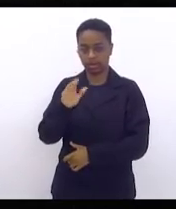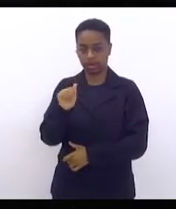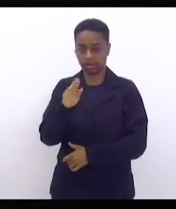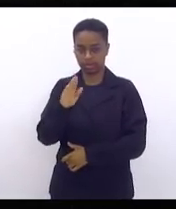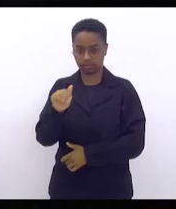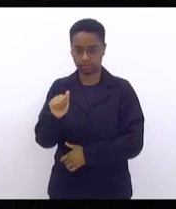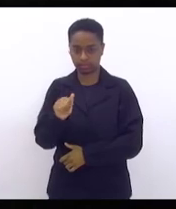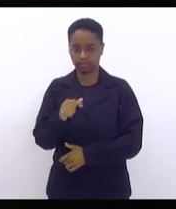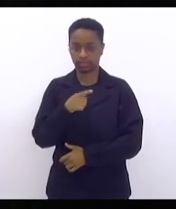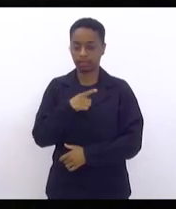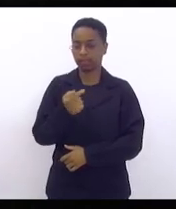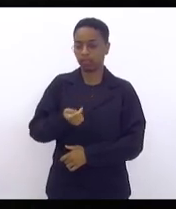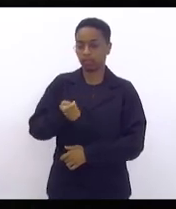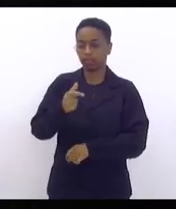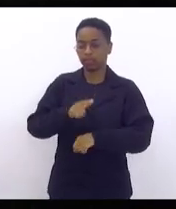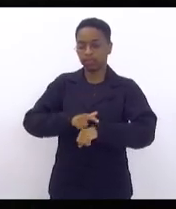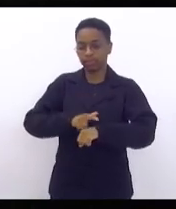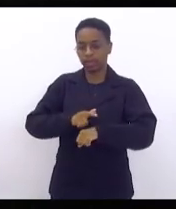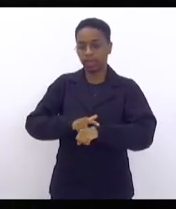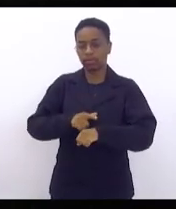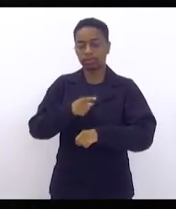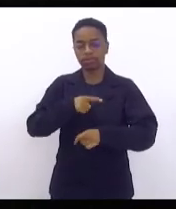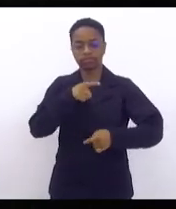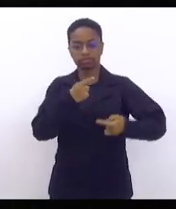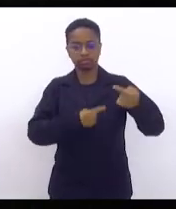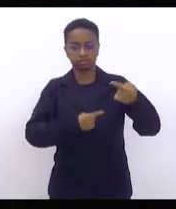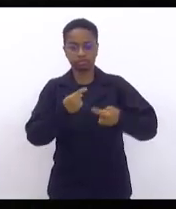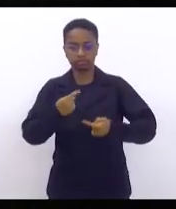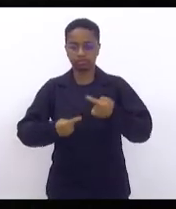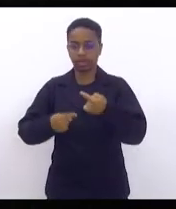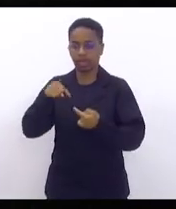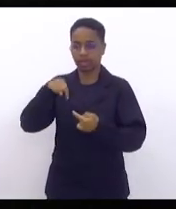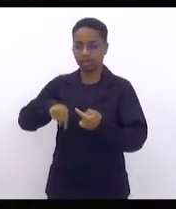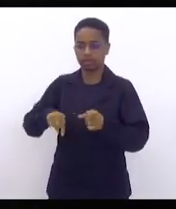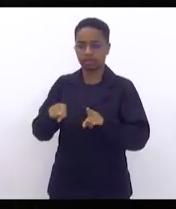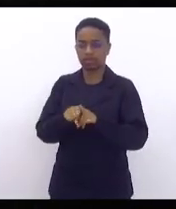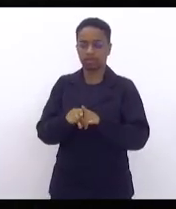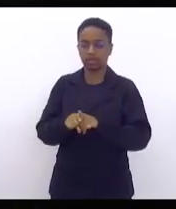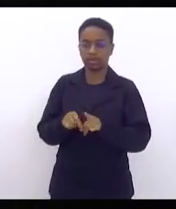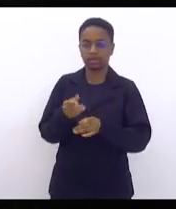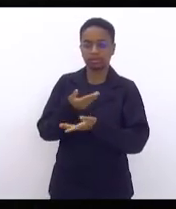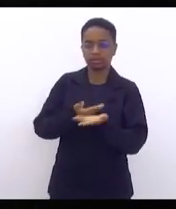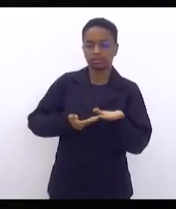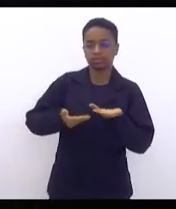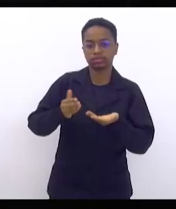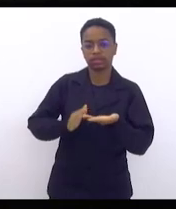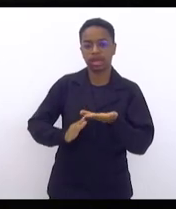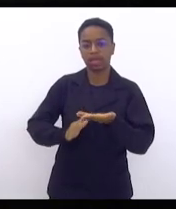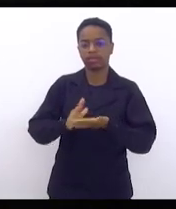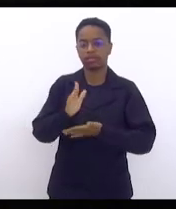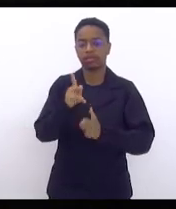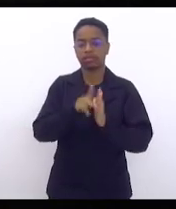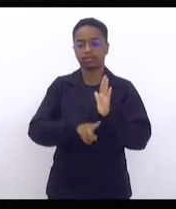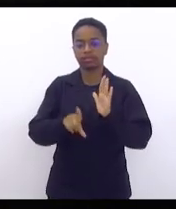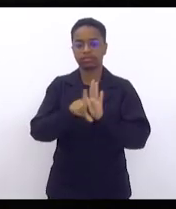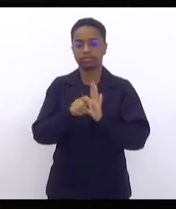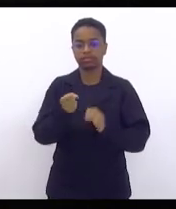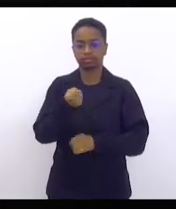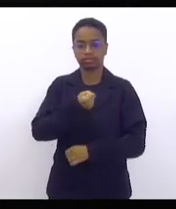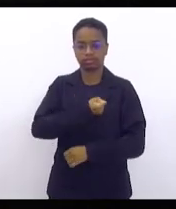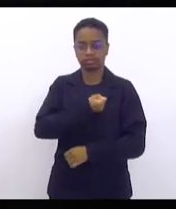aqui por esta casa tramitou foi aprovado por esta casa um projeto de lei de número